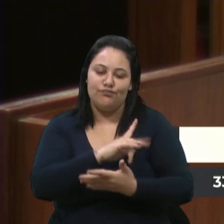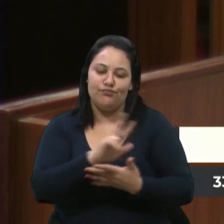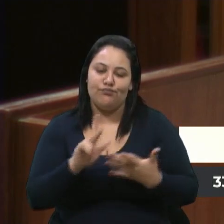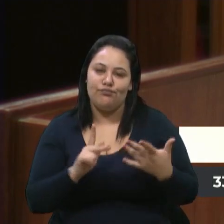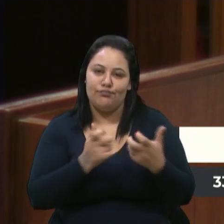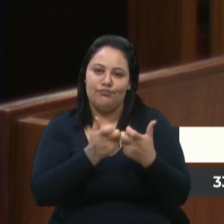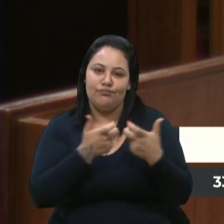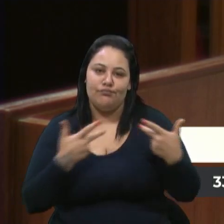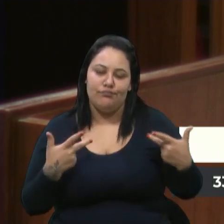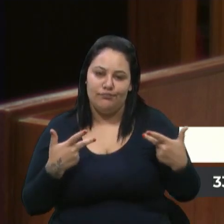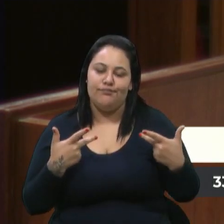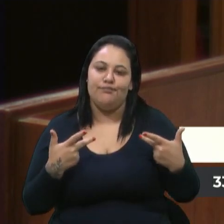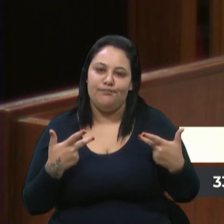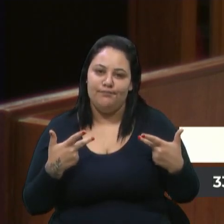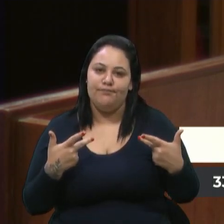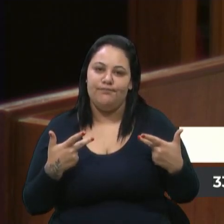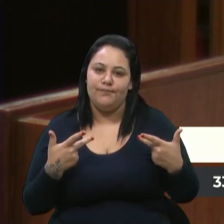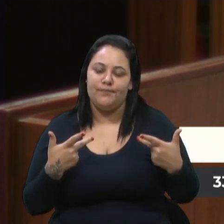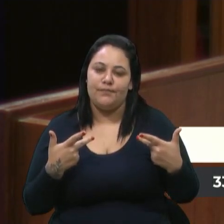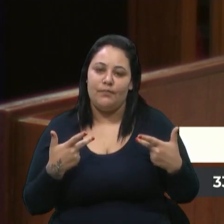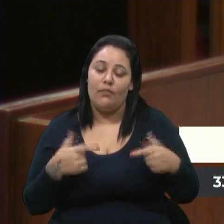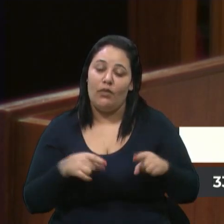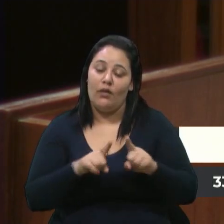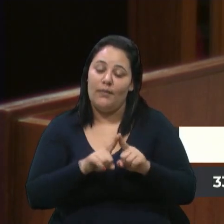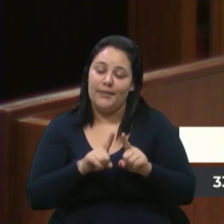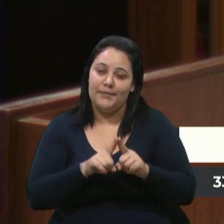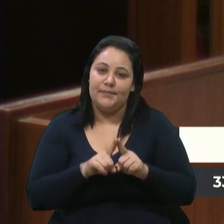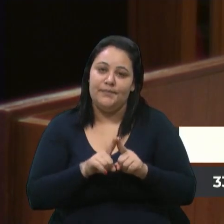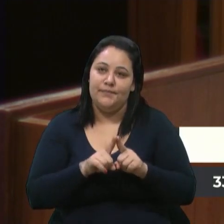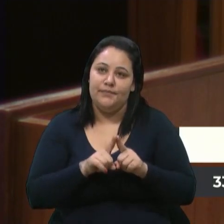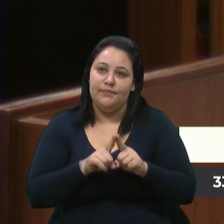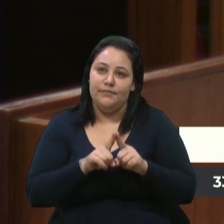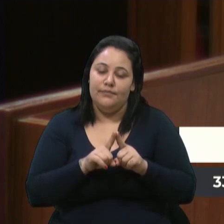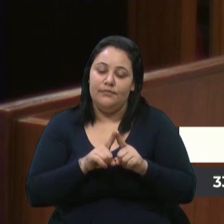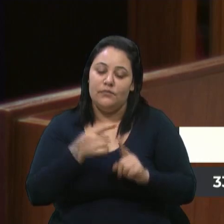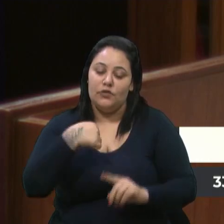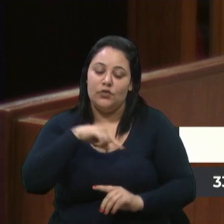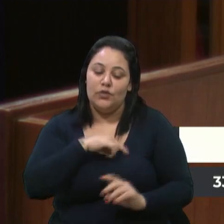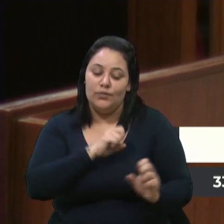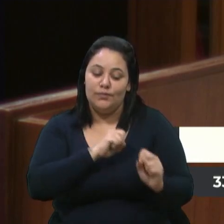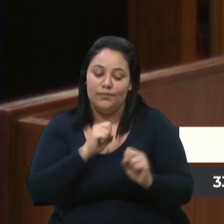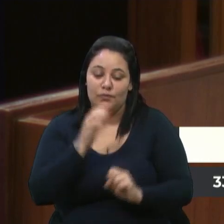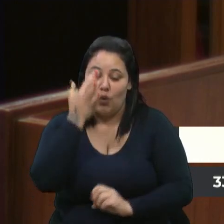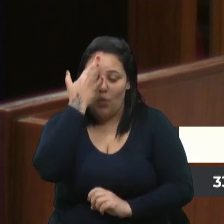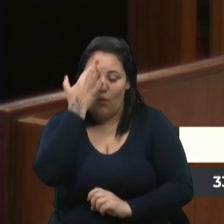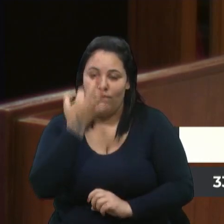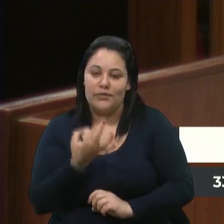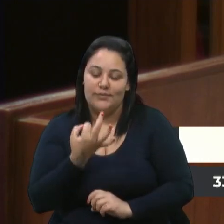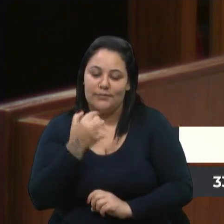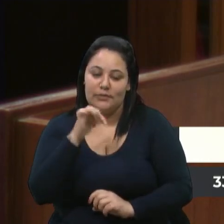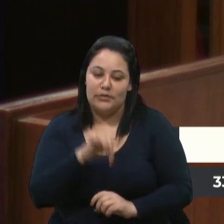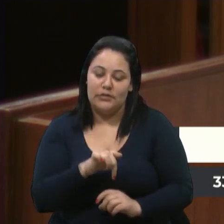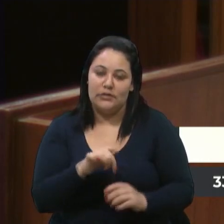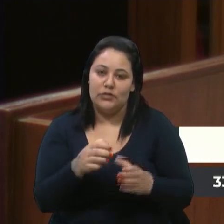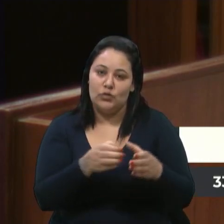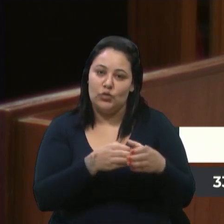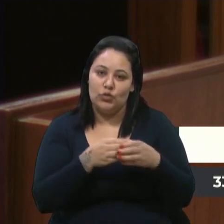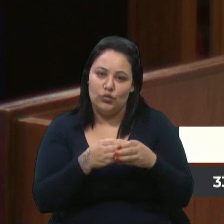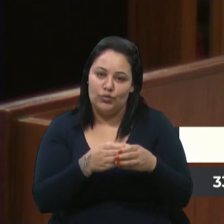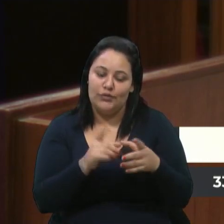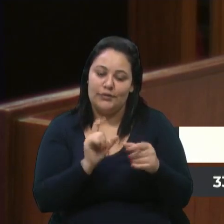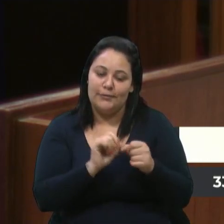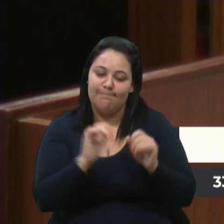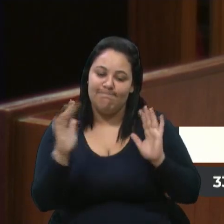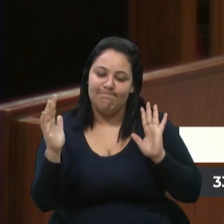questões, né, e que a gente possa compreender esse comitê e fazer o enfrentamento dessa